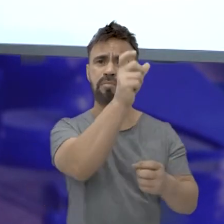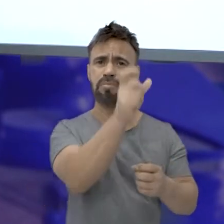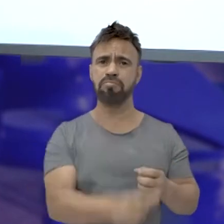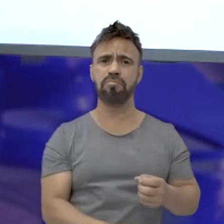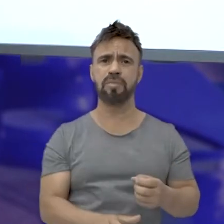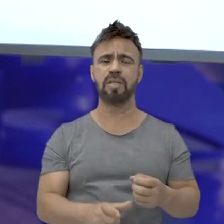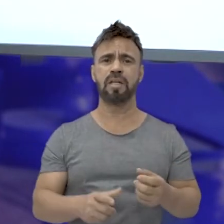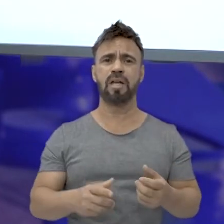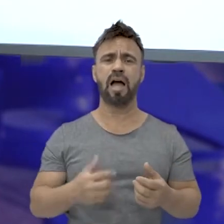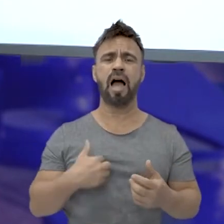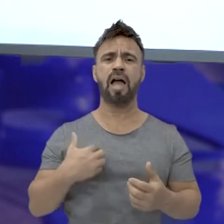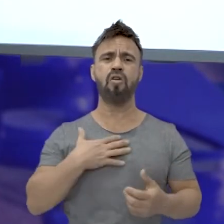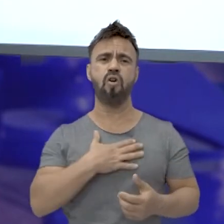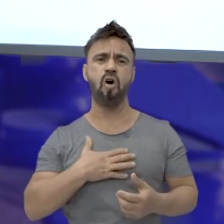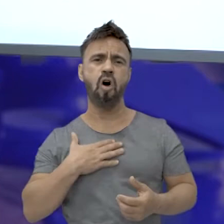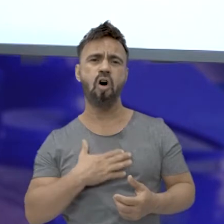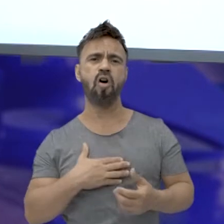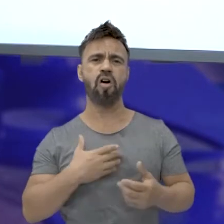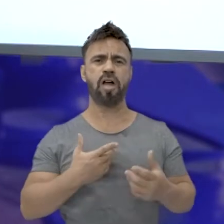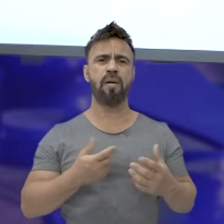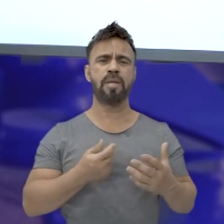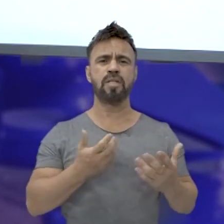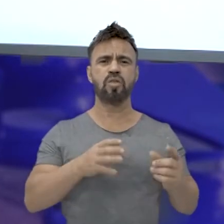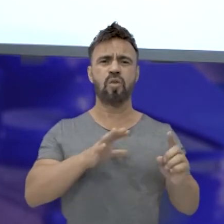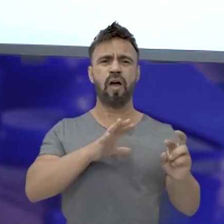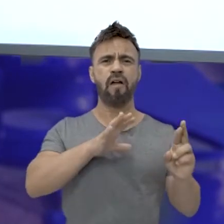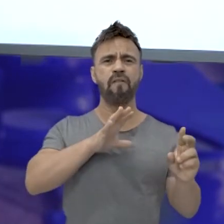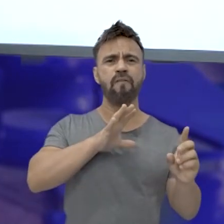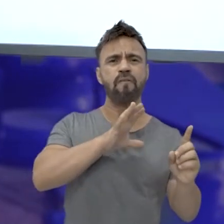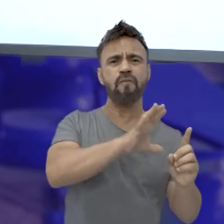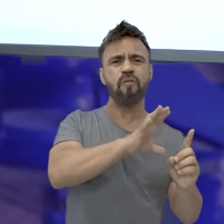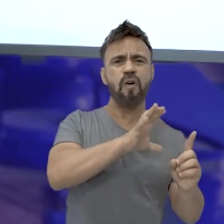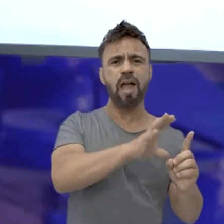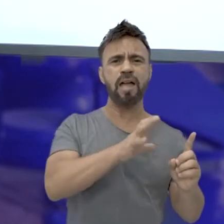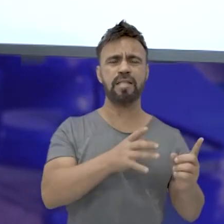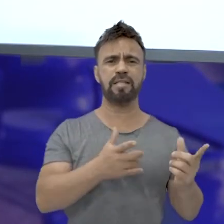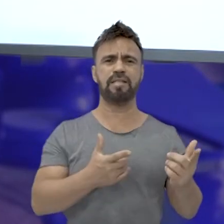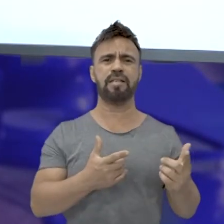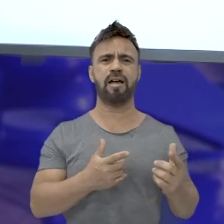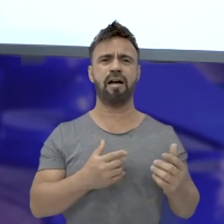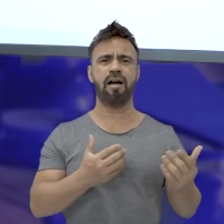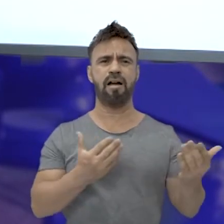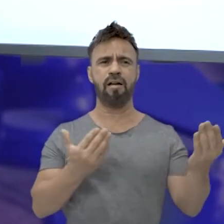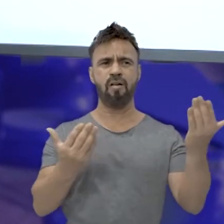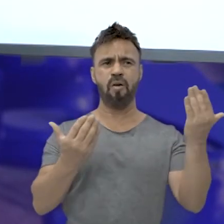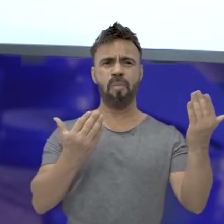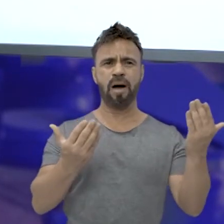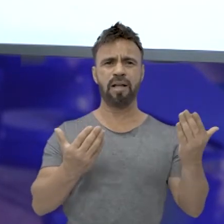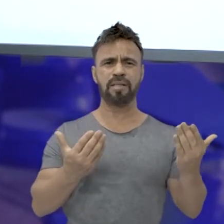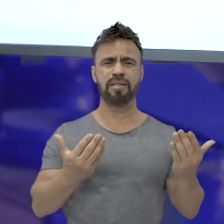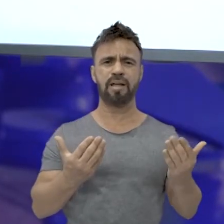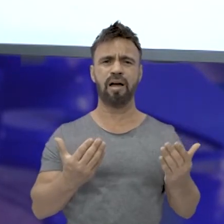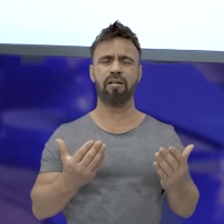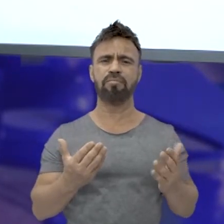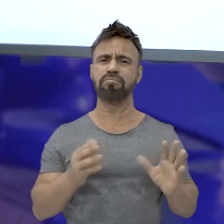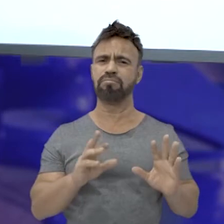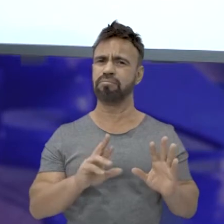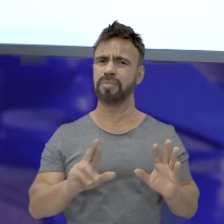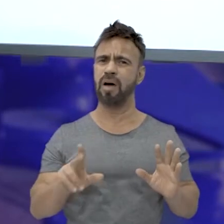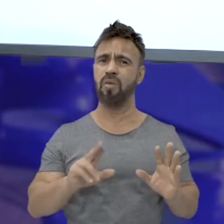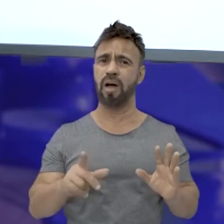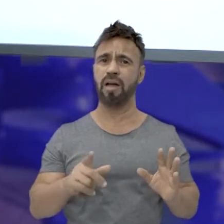e não do jeito que a gente gostaria que ele fosse. A gente não pode medir o outro a partir da